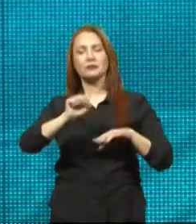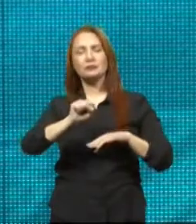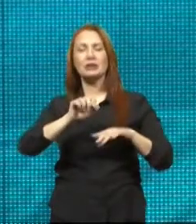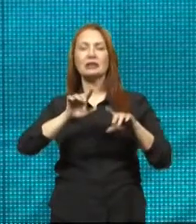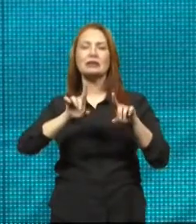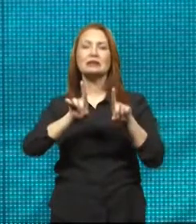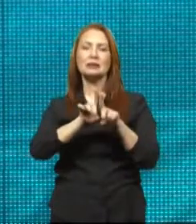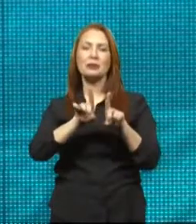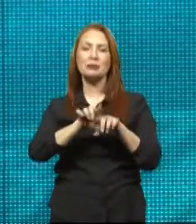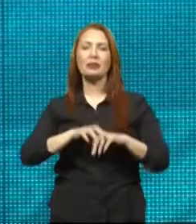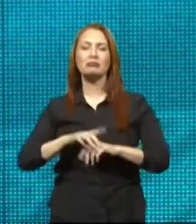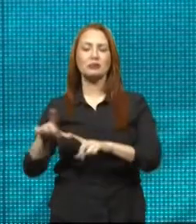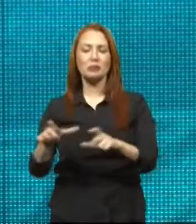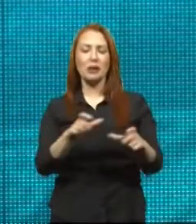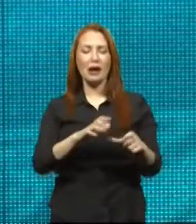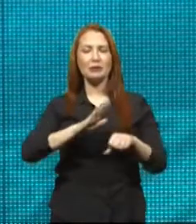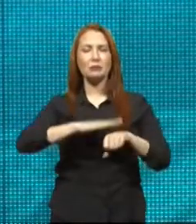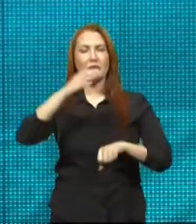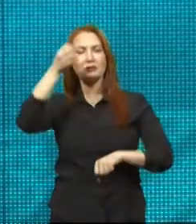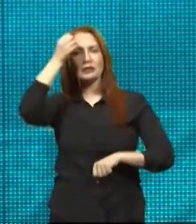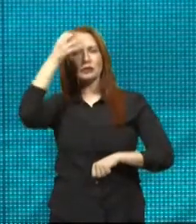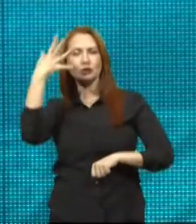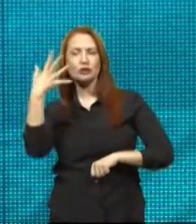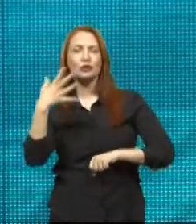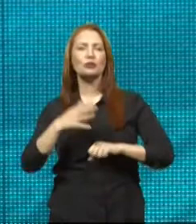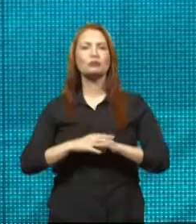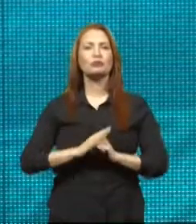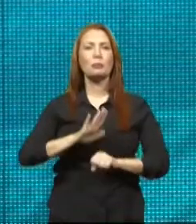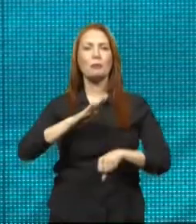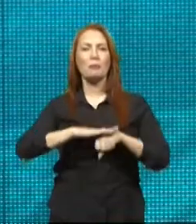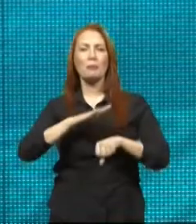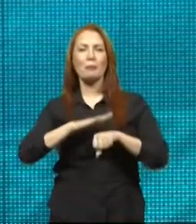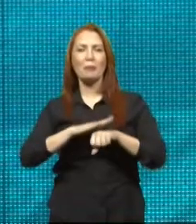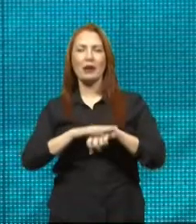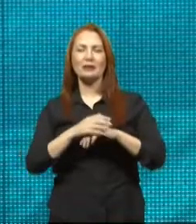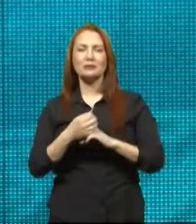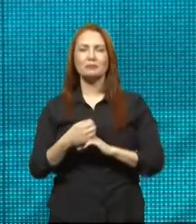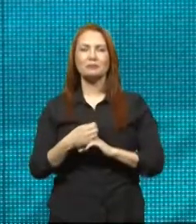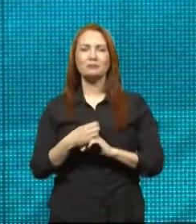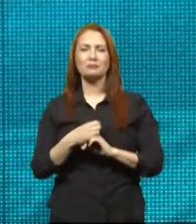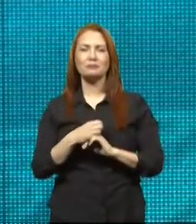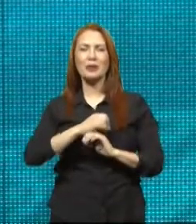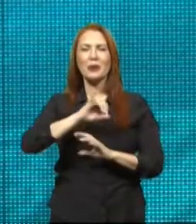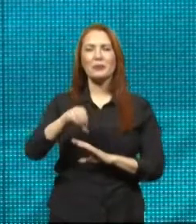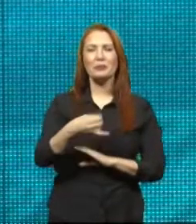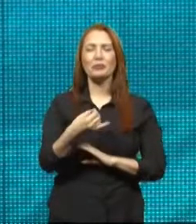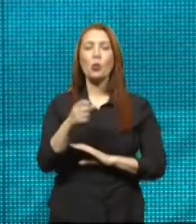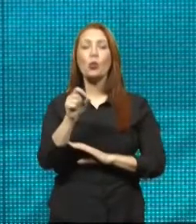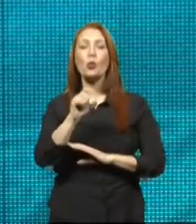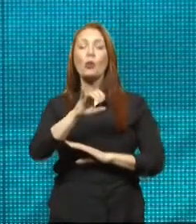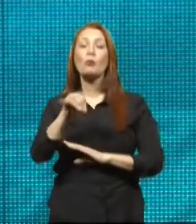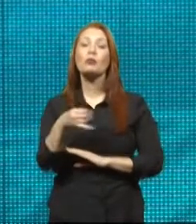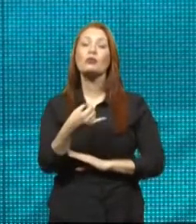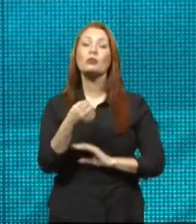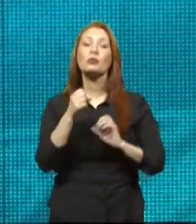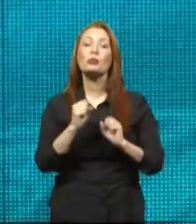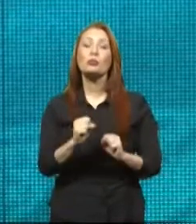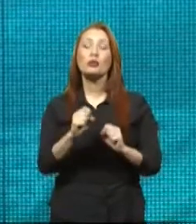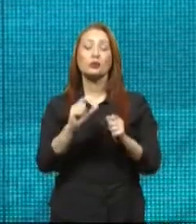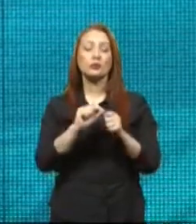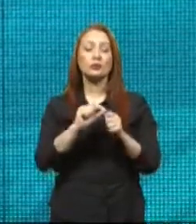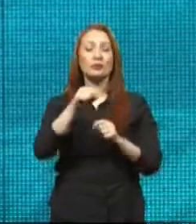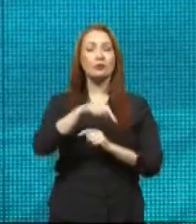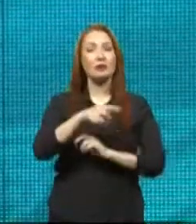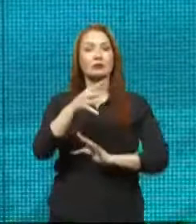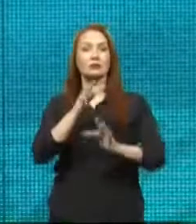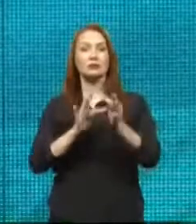seja, qual é o aproveitamento que nós vamos poder fazer dessa tecnologia